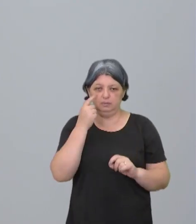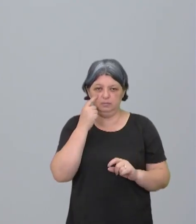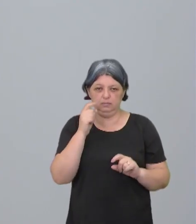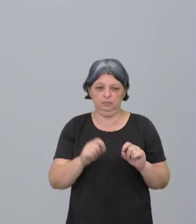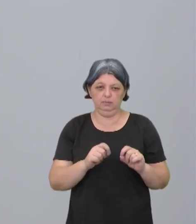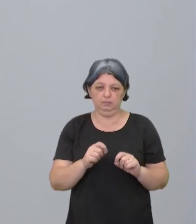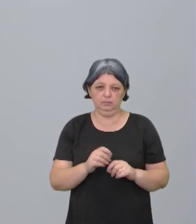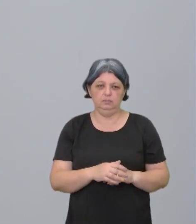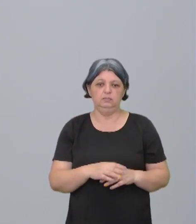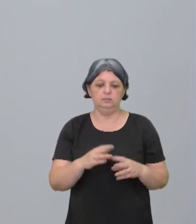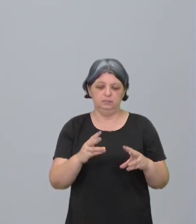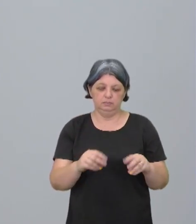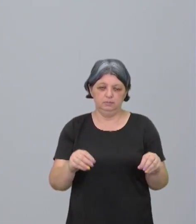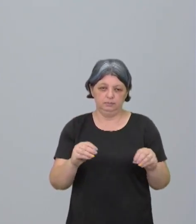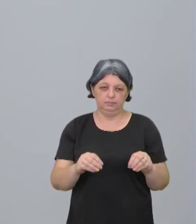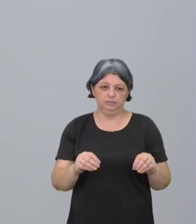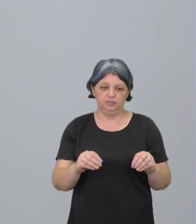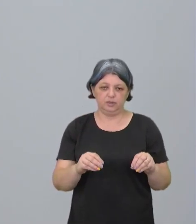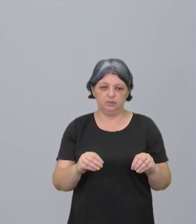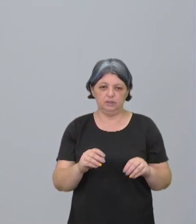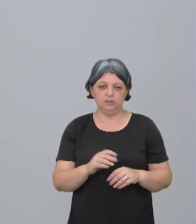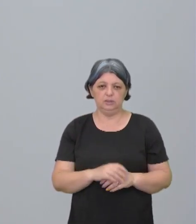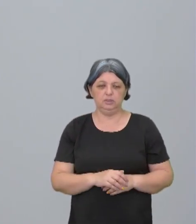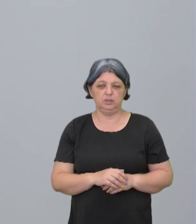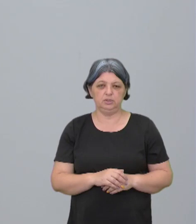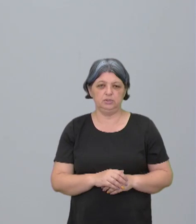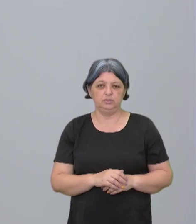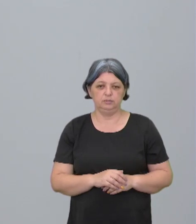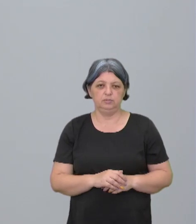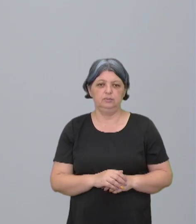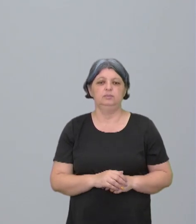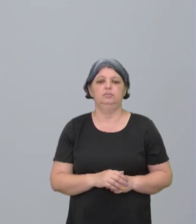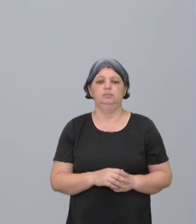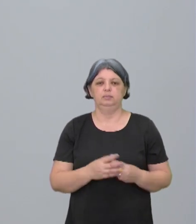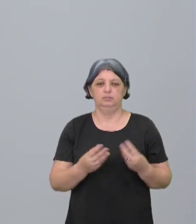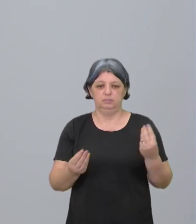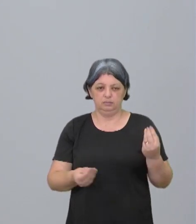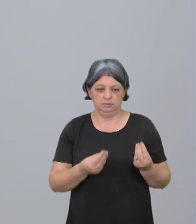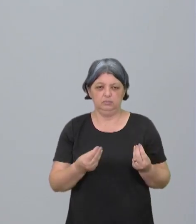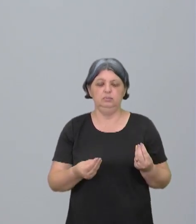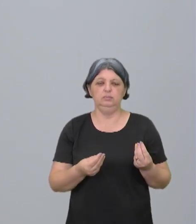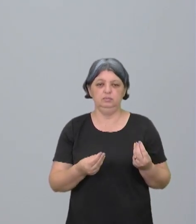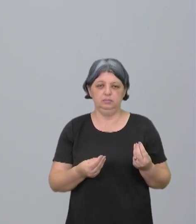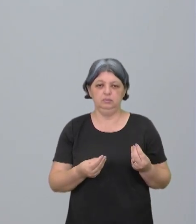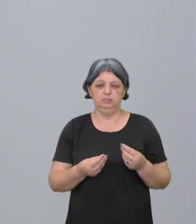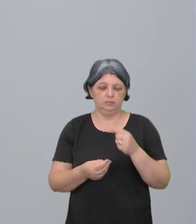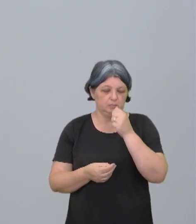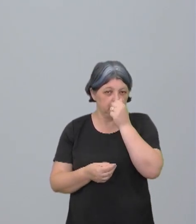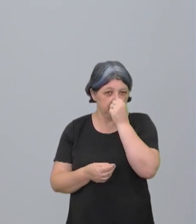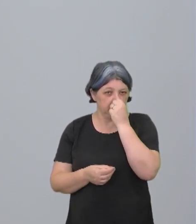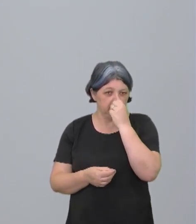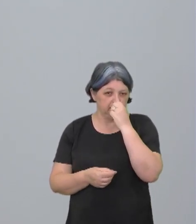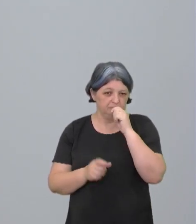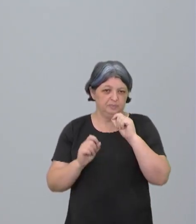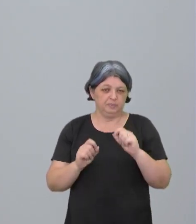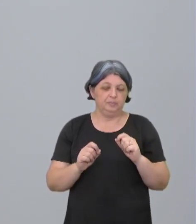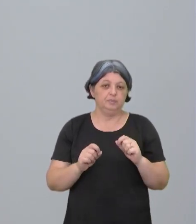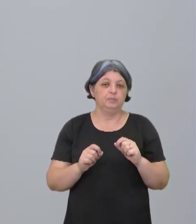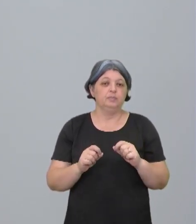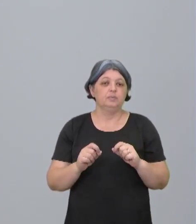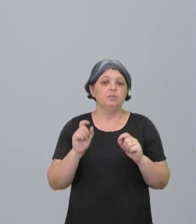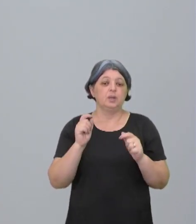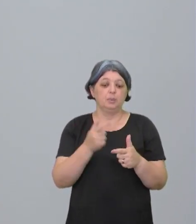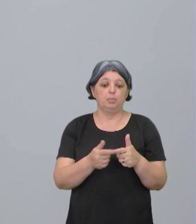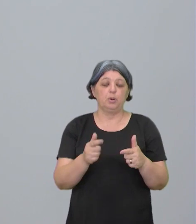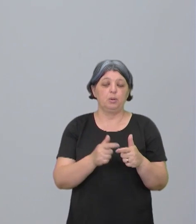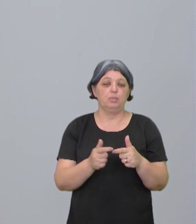voltados ao solo, como o ser humano também age para intensificar ainda mais esses problemas, mas também o que a gente